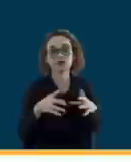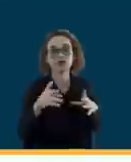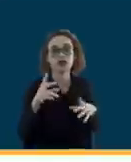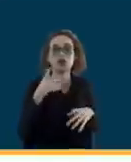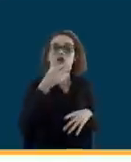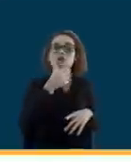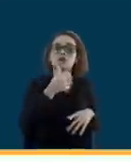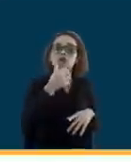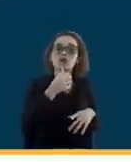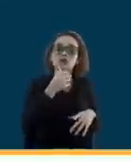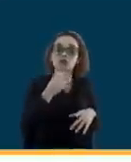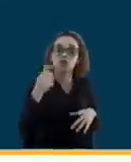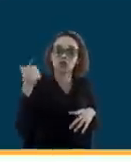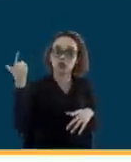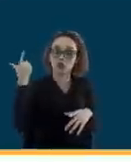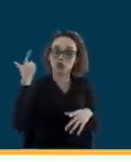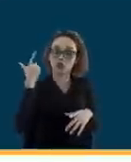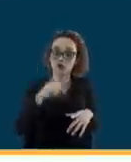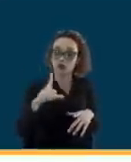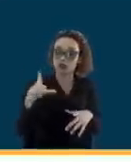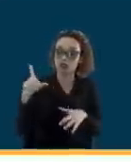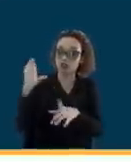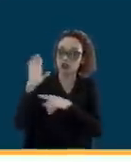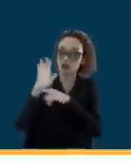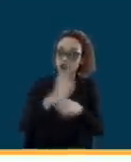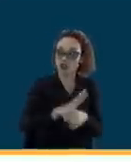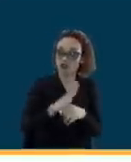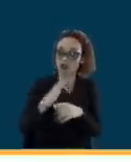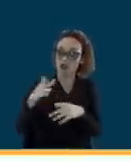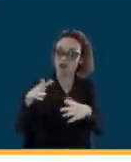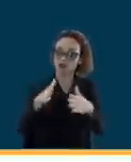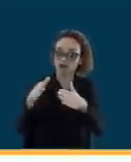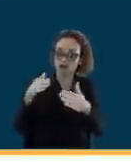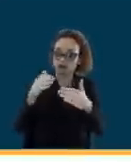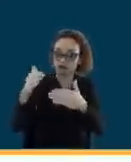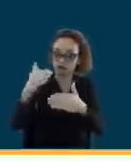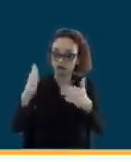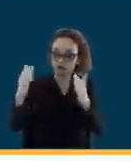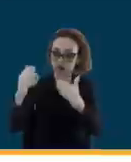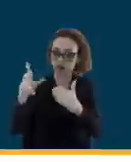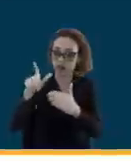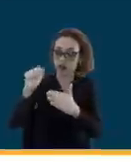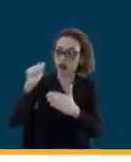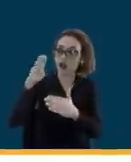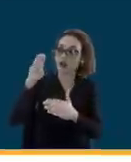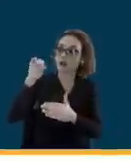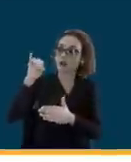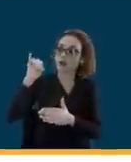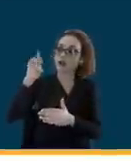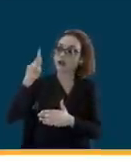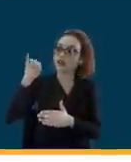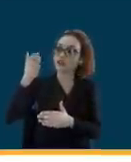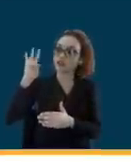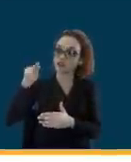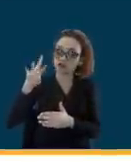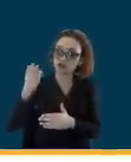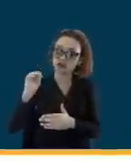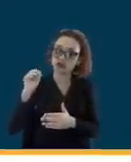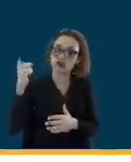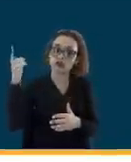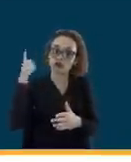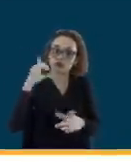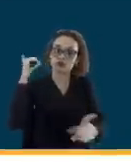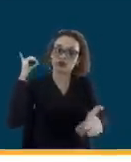do labirinto, quando ela desfez as vestes dela e foi compondo um fio. E aí, depois que o Teseu enfrentou o